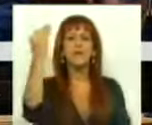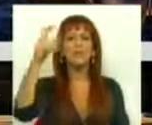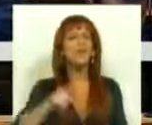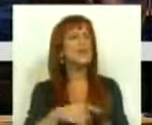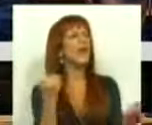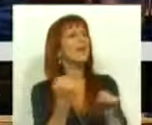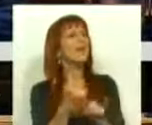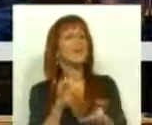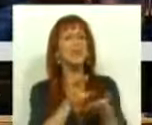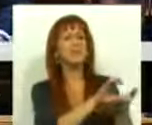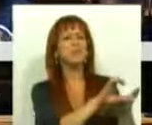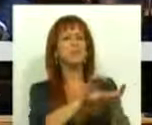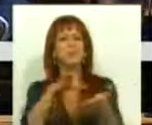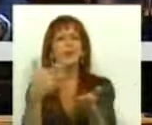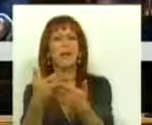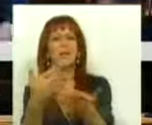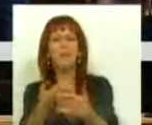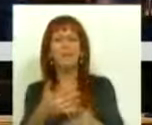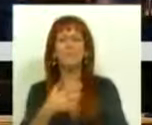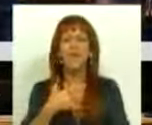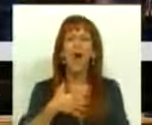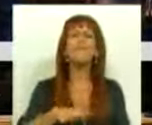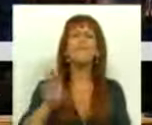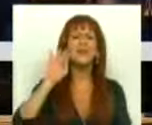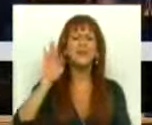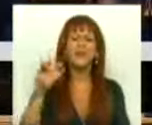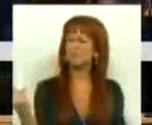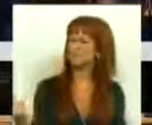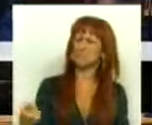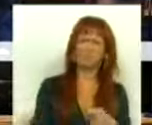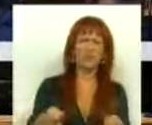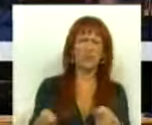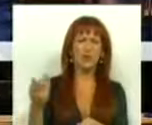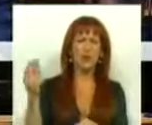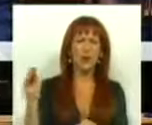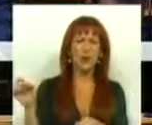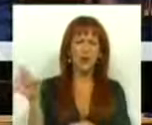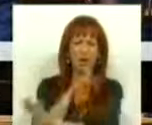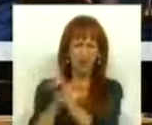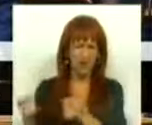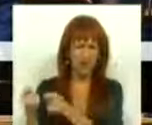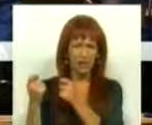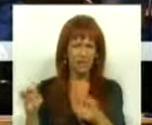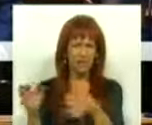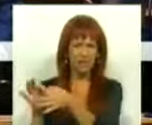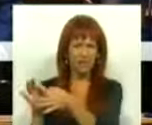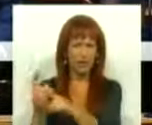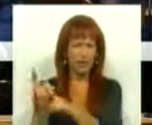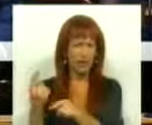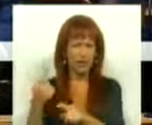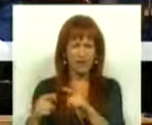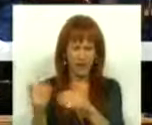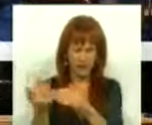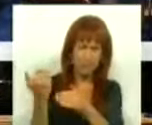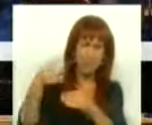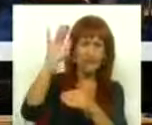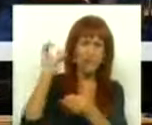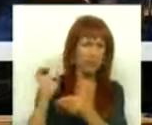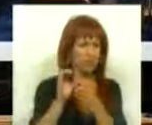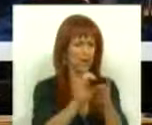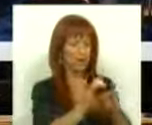sobre as entidades financiadoras. Eu gostava só de saber se isto foi coordenado com o Banco Europeu de Investimento, porque mais de metade